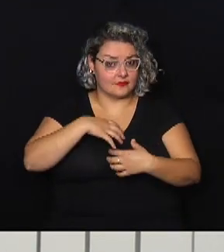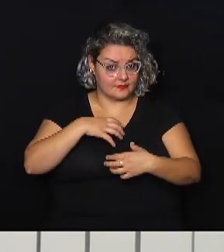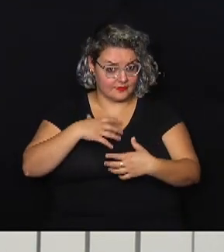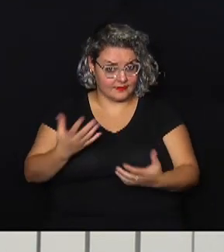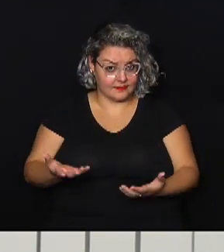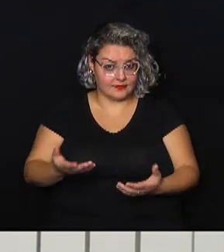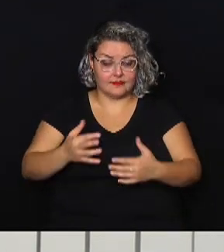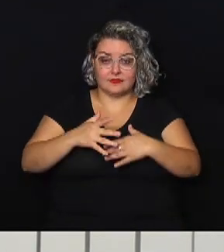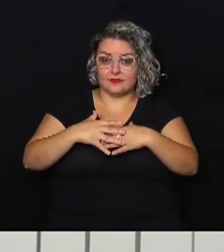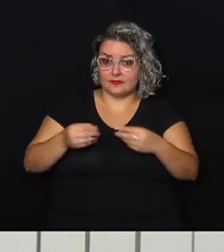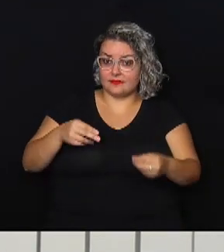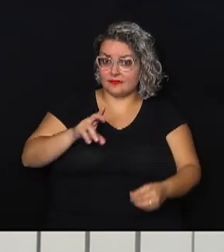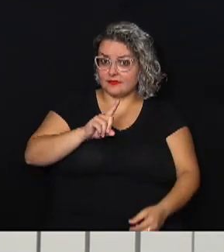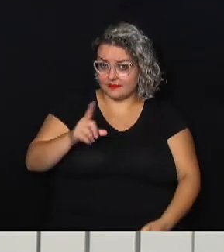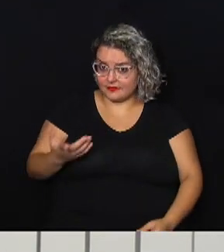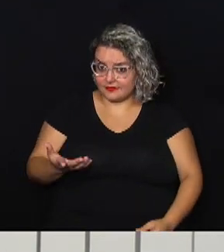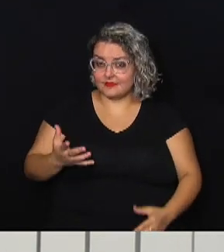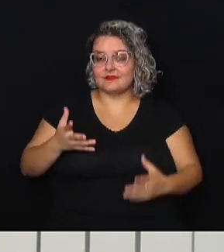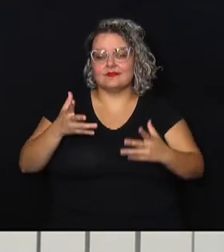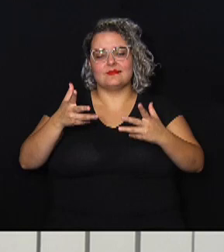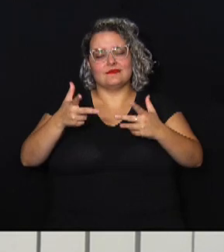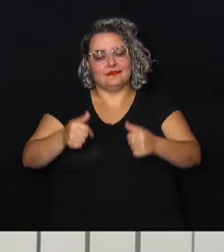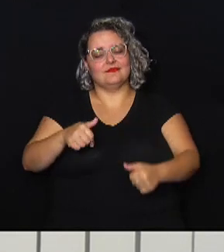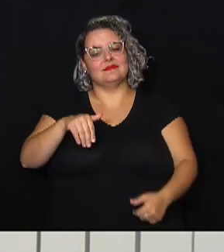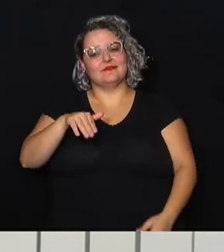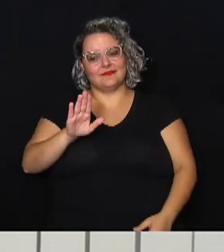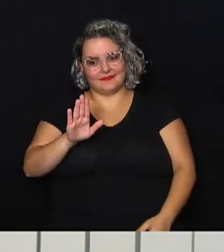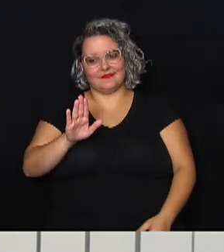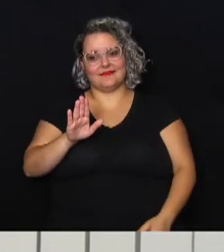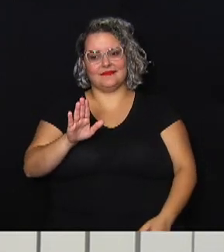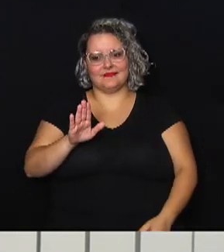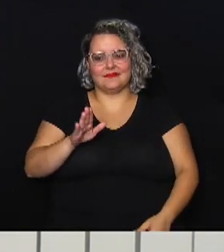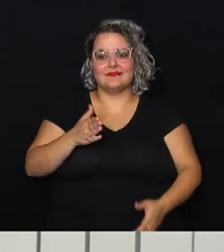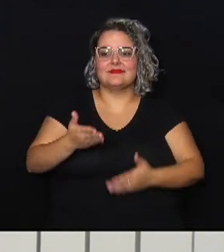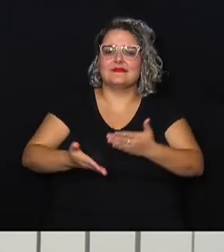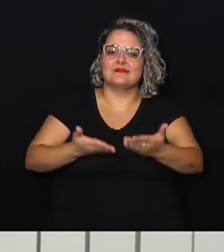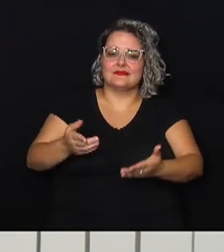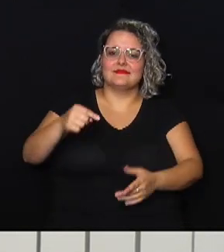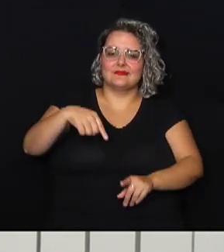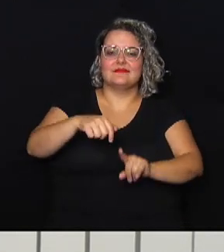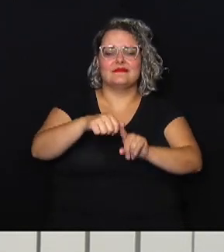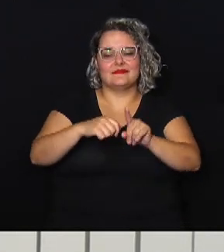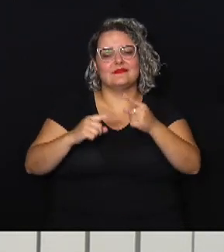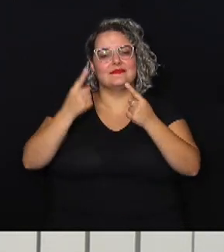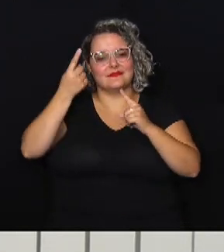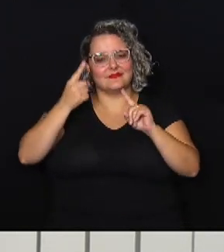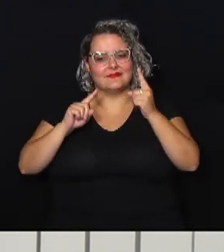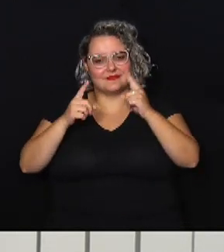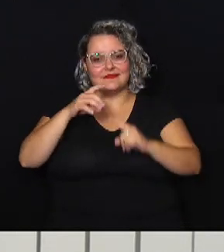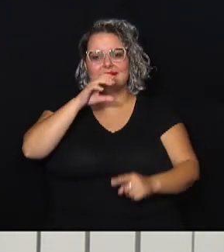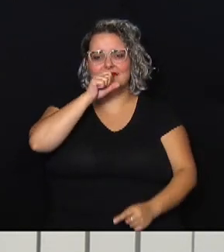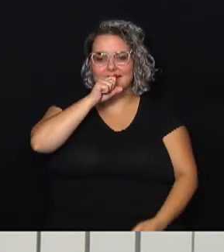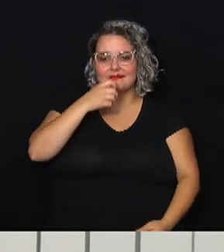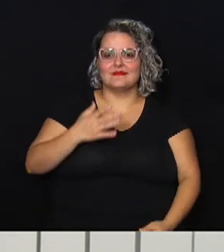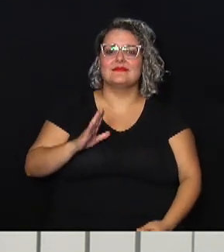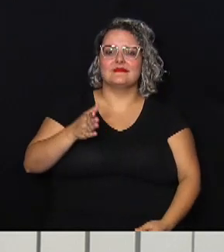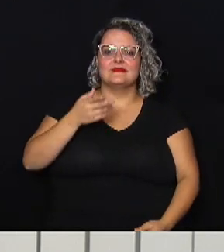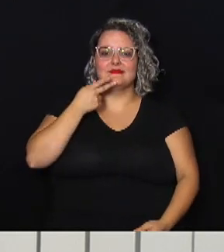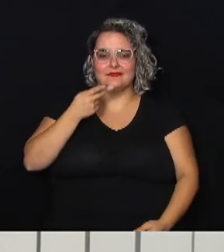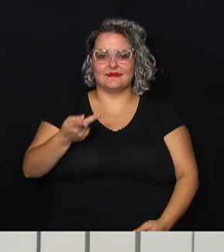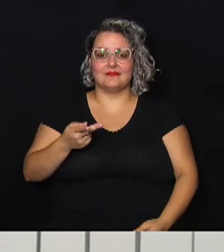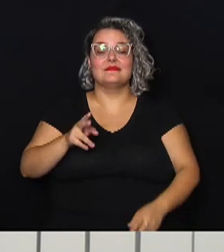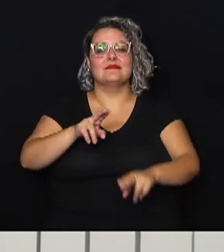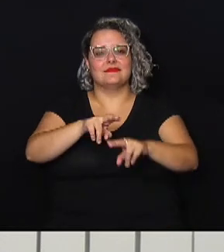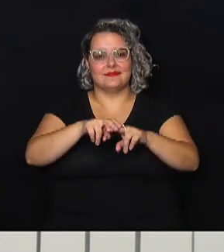tem cura ou não, tudo isso e muito mais se trata nesse mês conhecido como fevereiro laranja, como eu já disse. Por